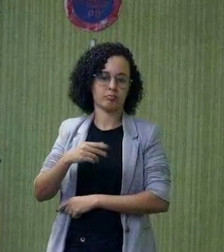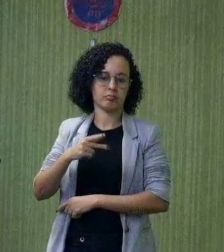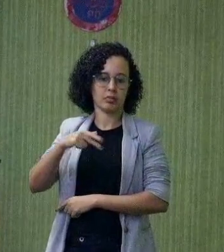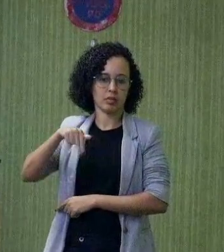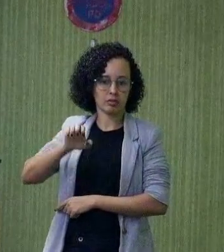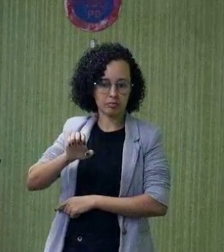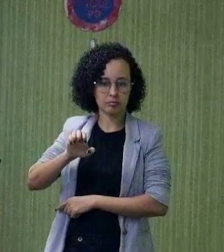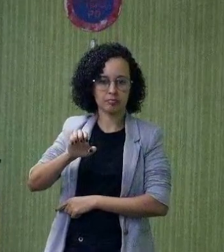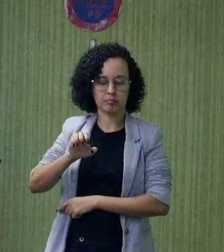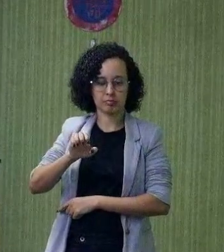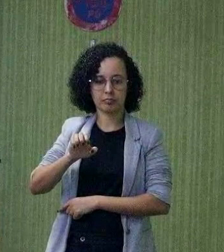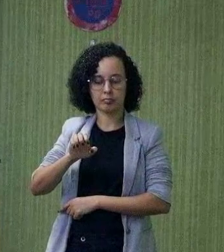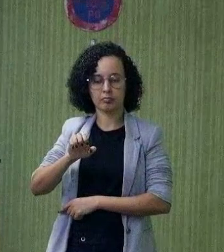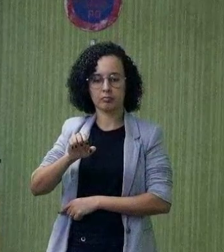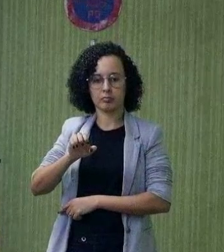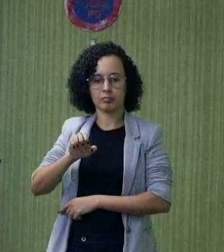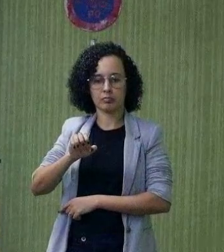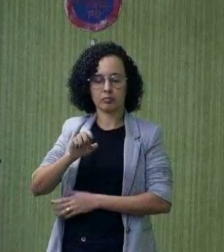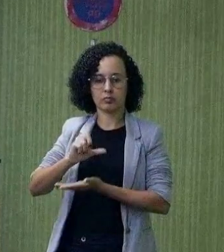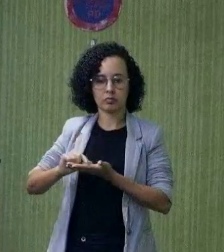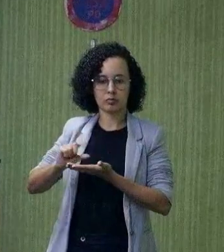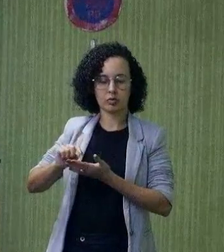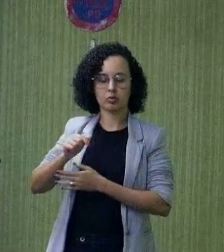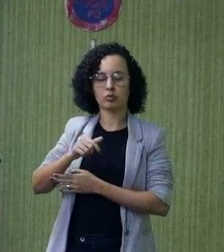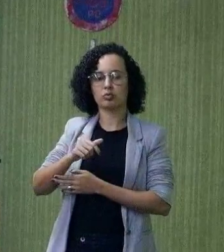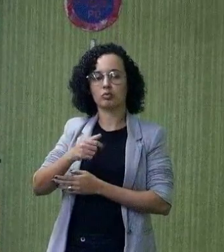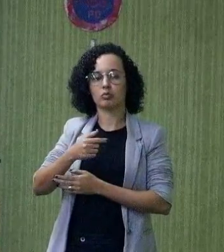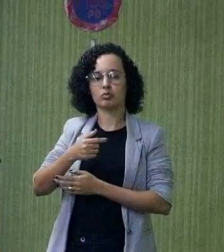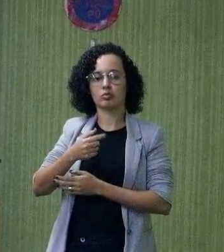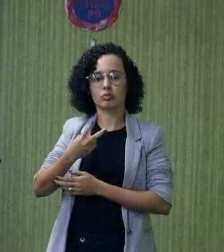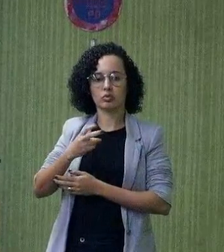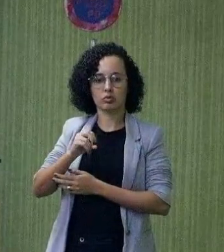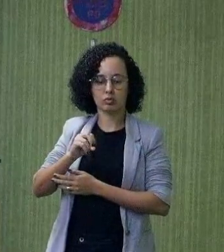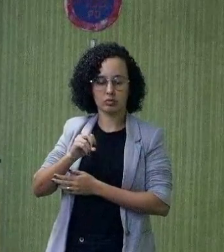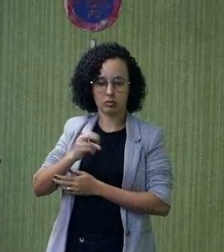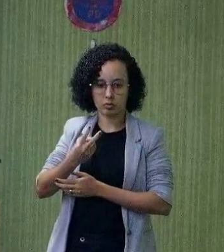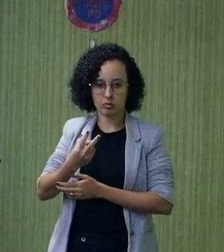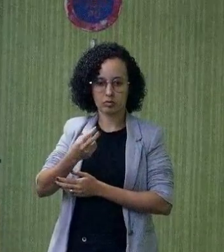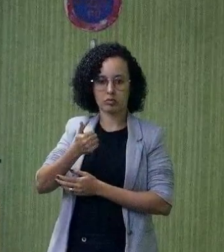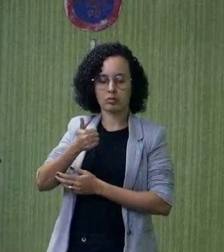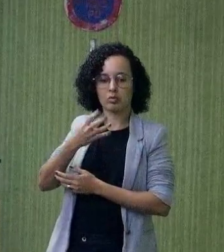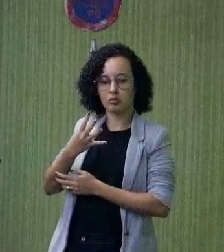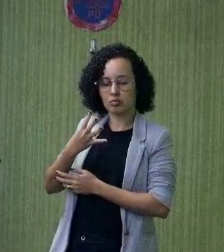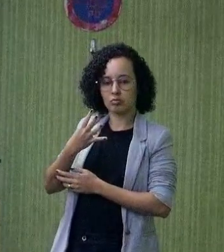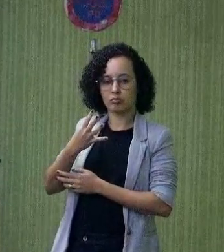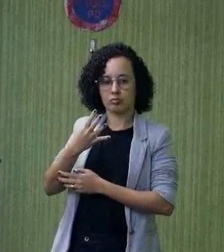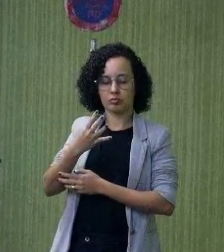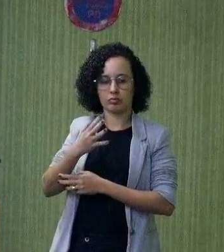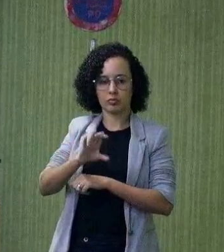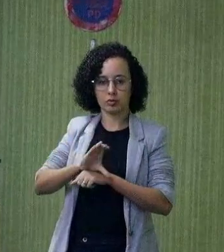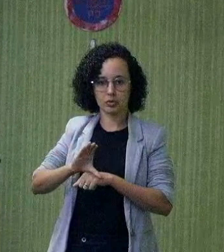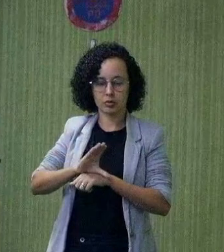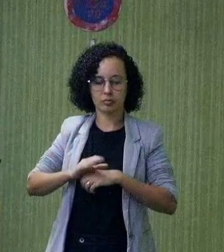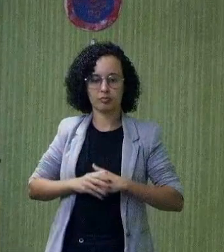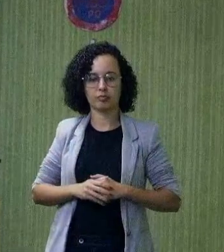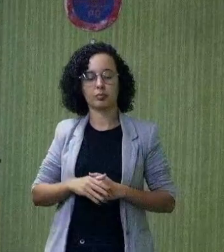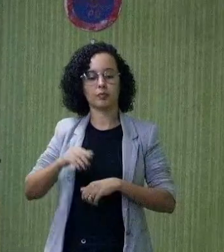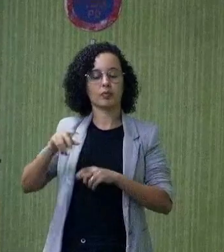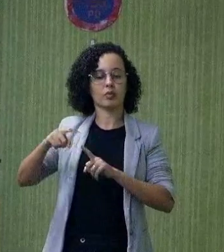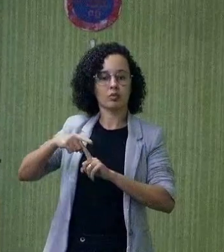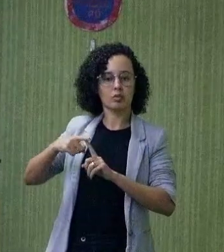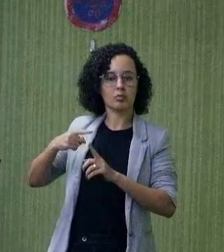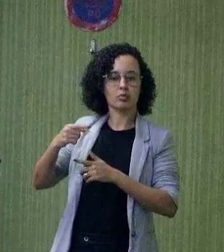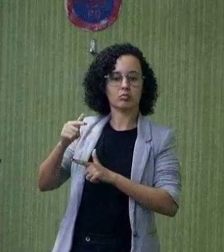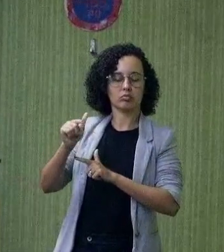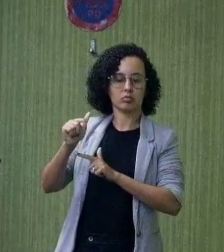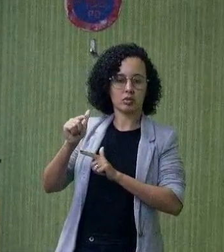conforme dito no artigo 214 da Constituição né Eh esse grupo de trabalho ele era formado pelo